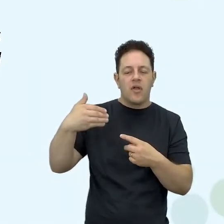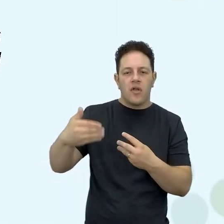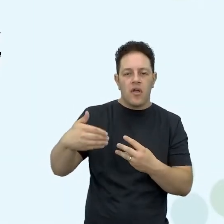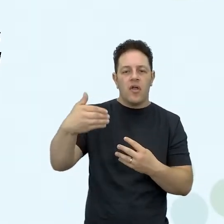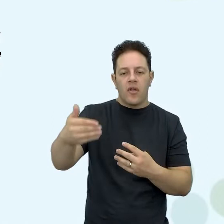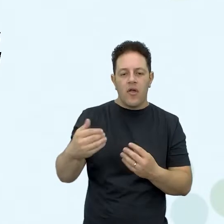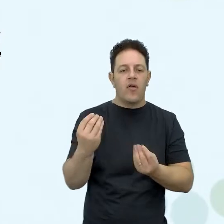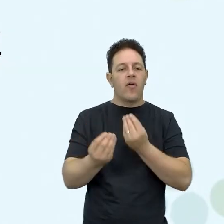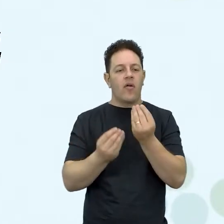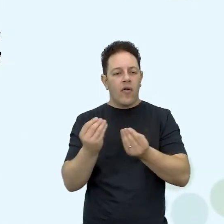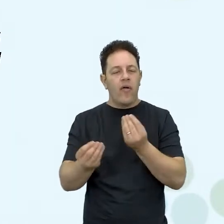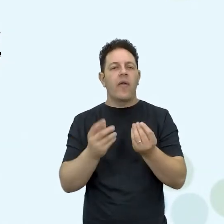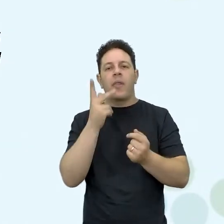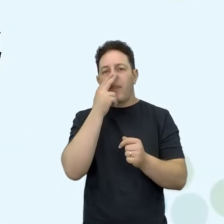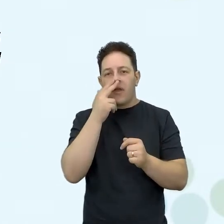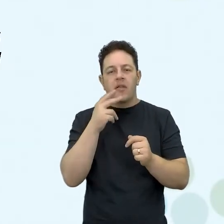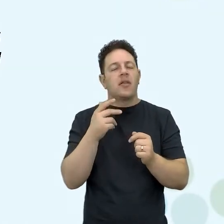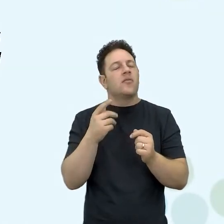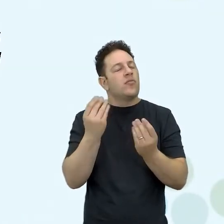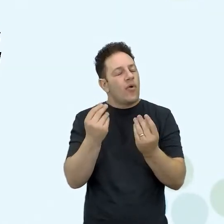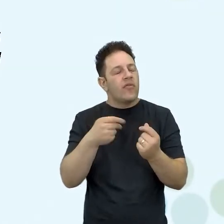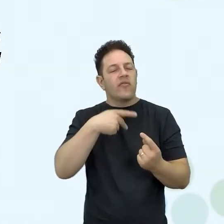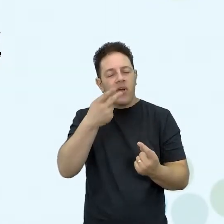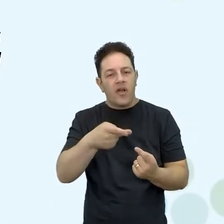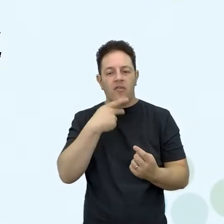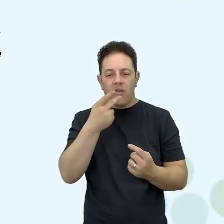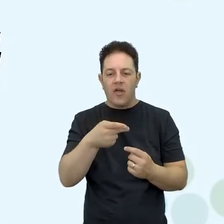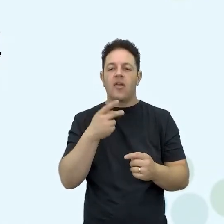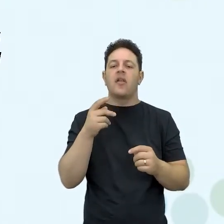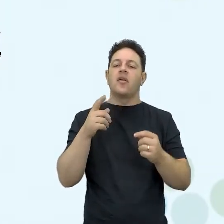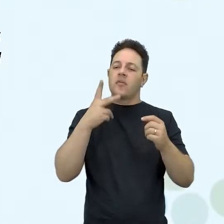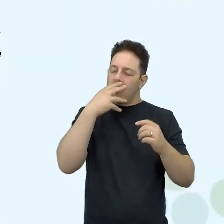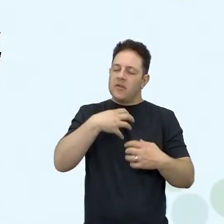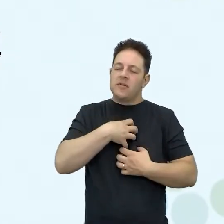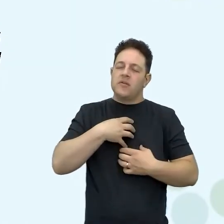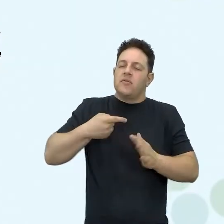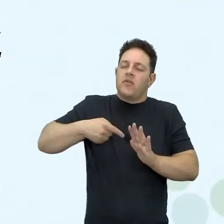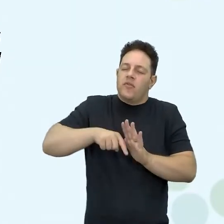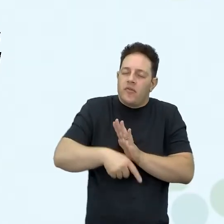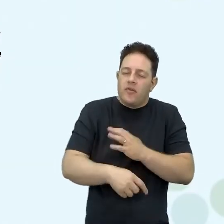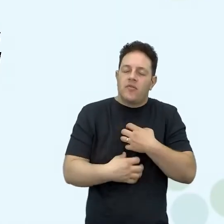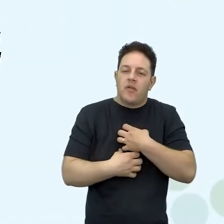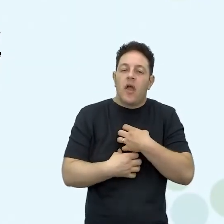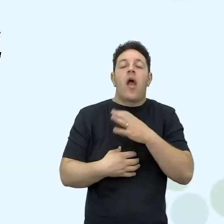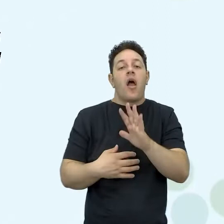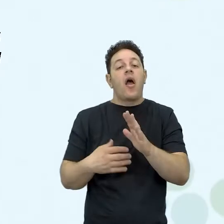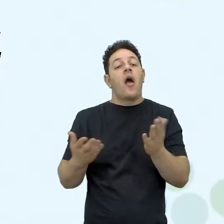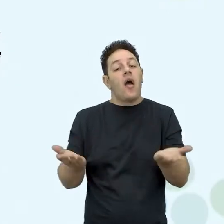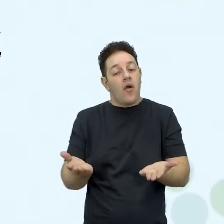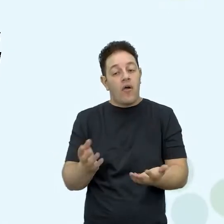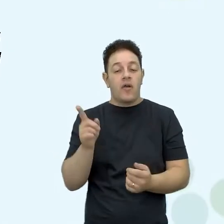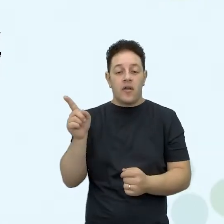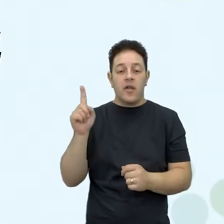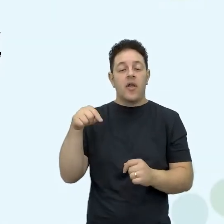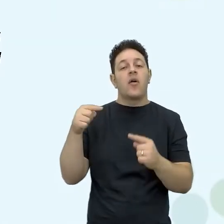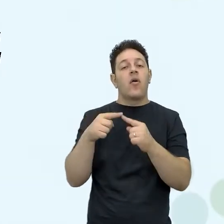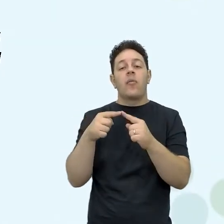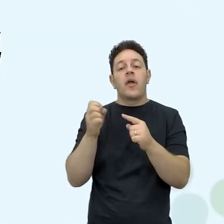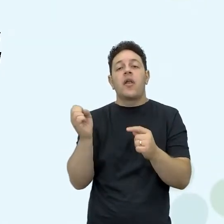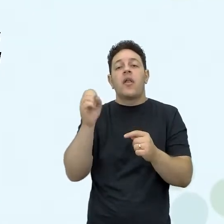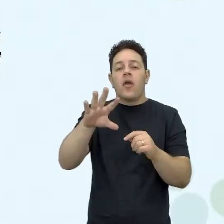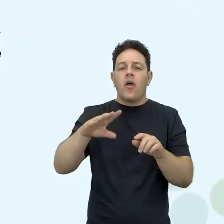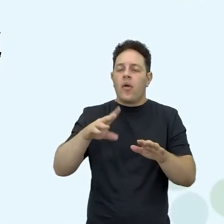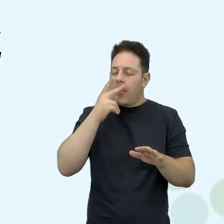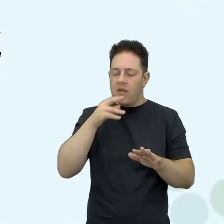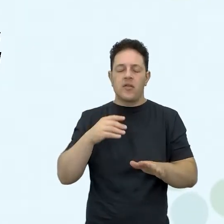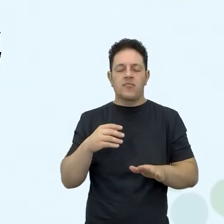Brasil trata tanto disso, né, com um lirismo profundo, aqui o lirismo está sendo jogado para a sola do